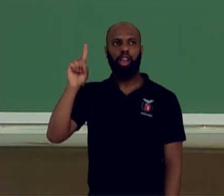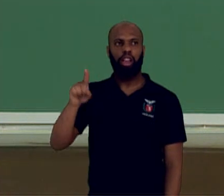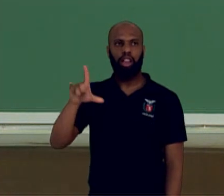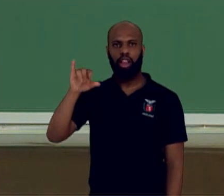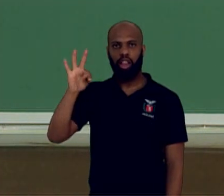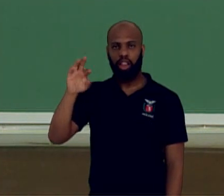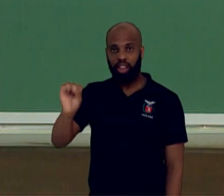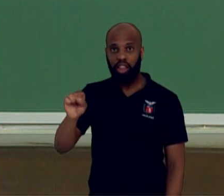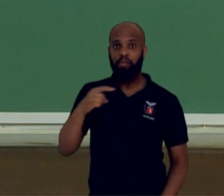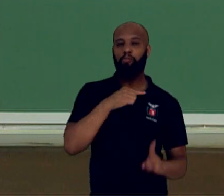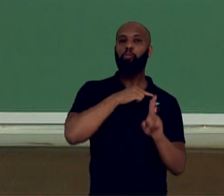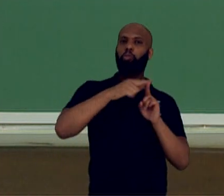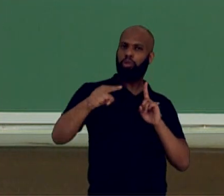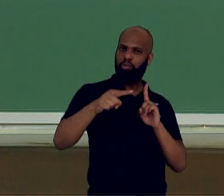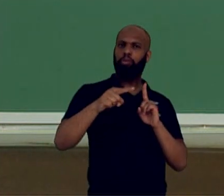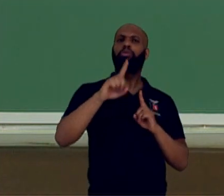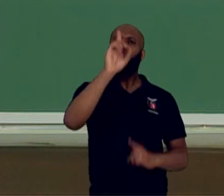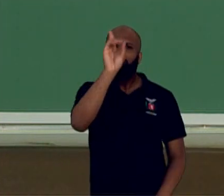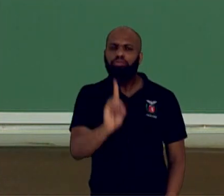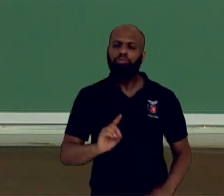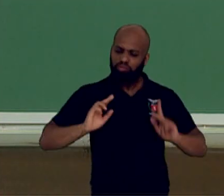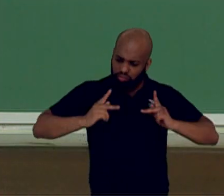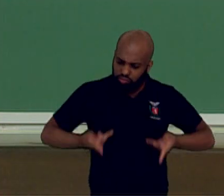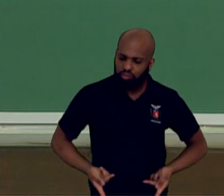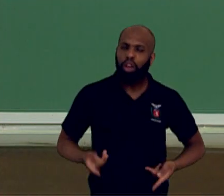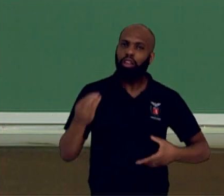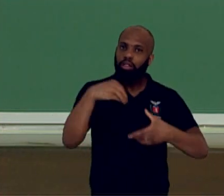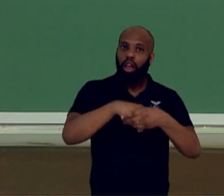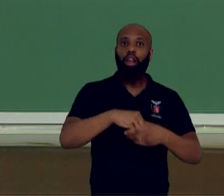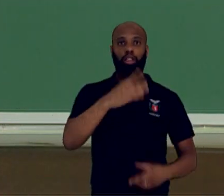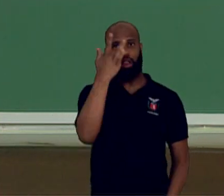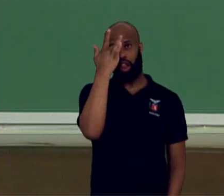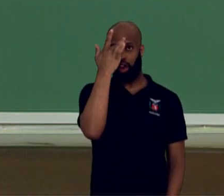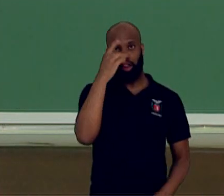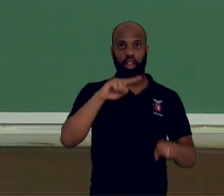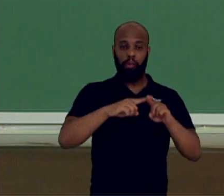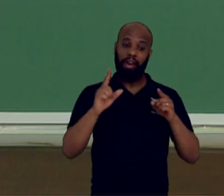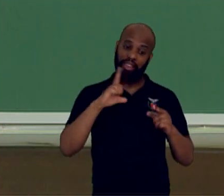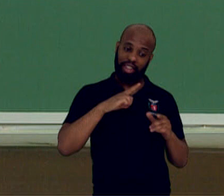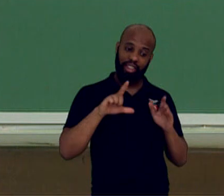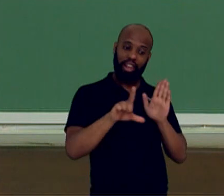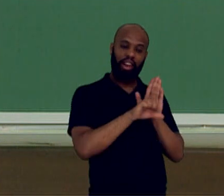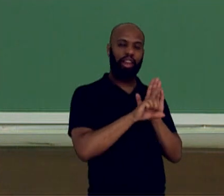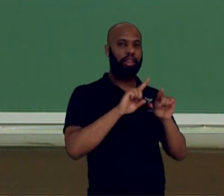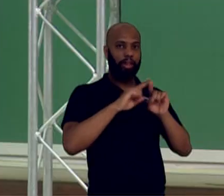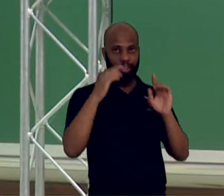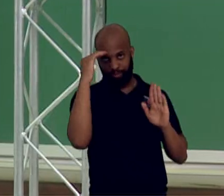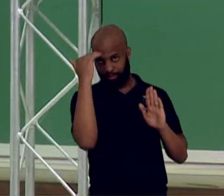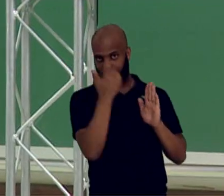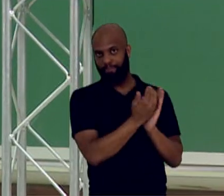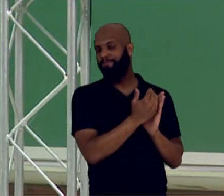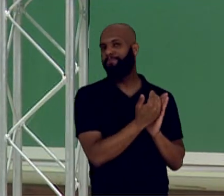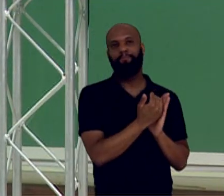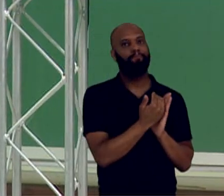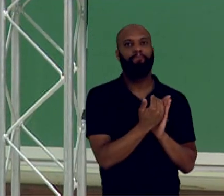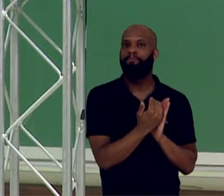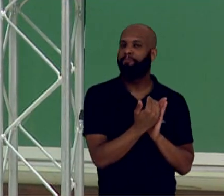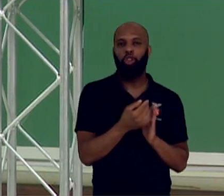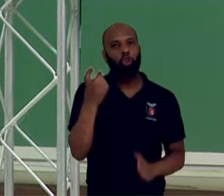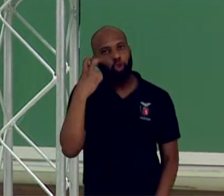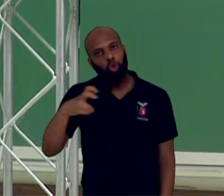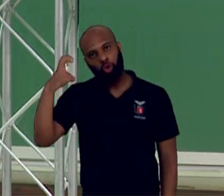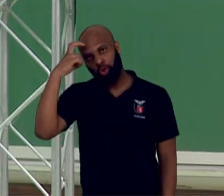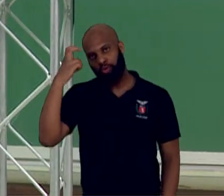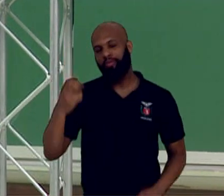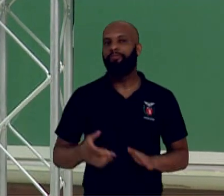é proibido. É um dos direitos humanos lá na Índia. Mas uma coisa está na lei, outra coisa se aplicam culturalmente em todos os